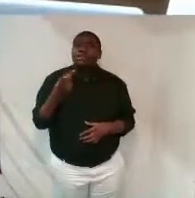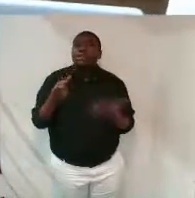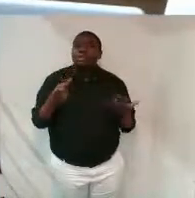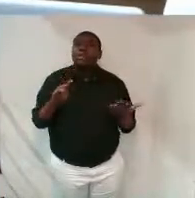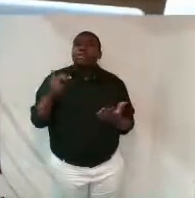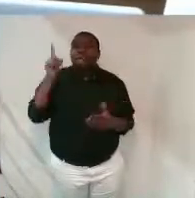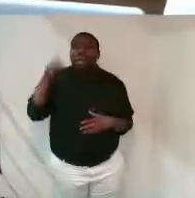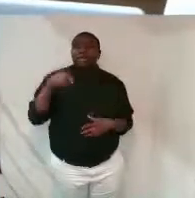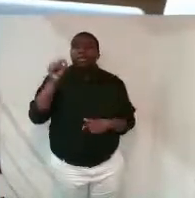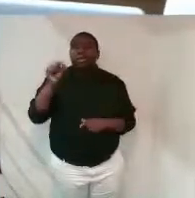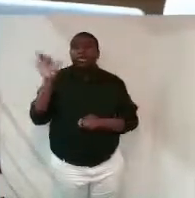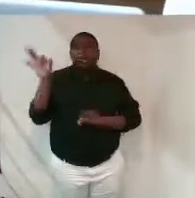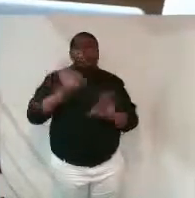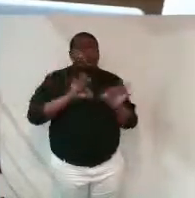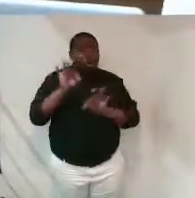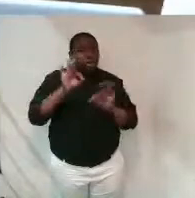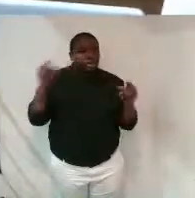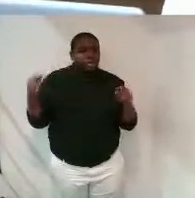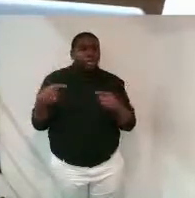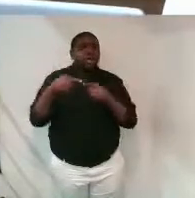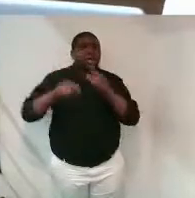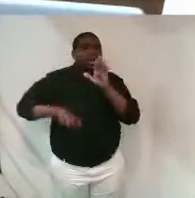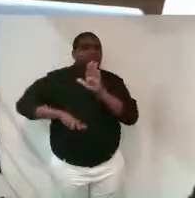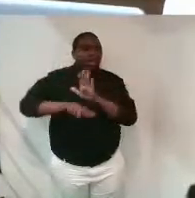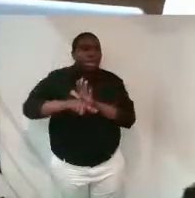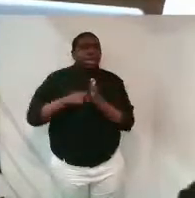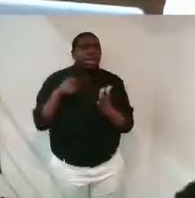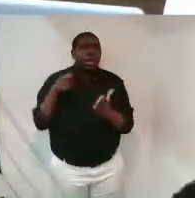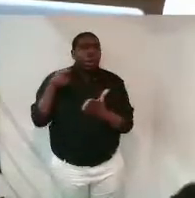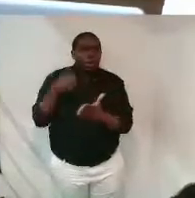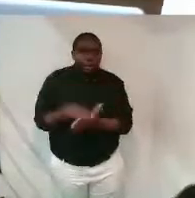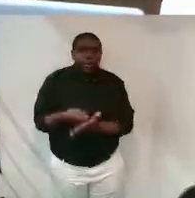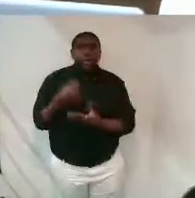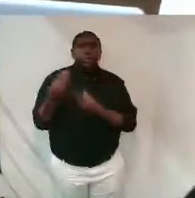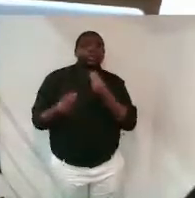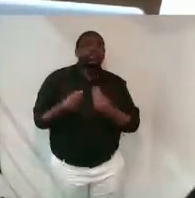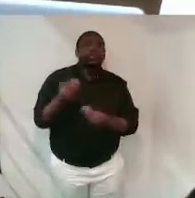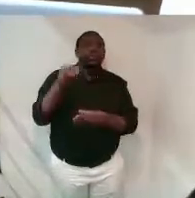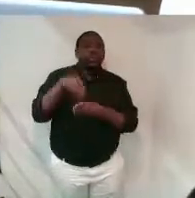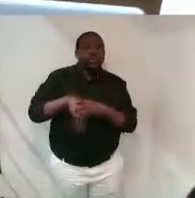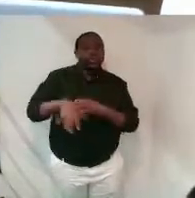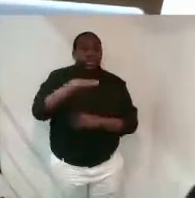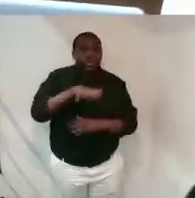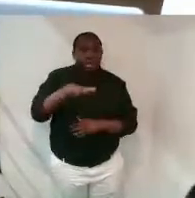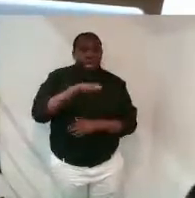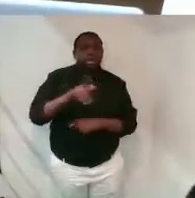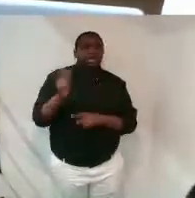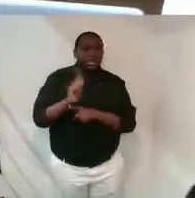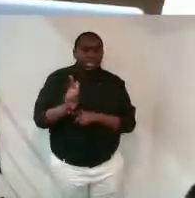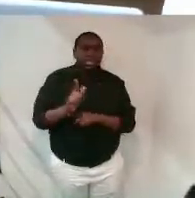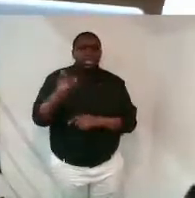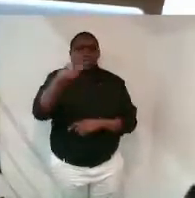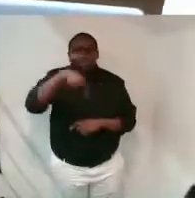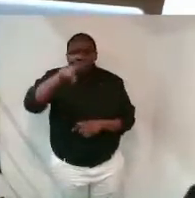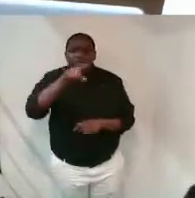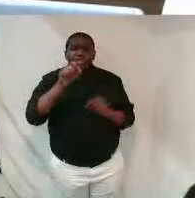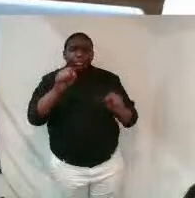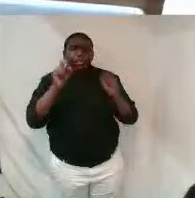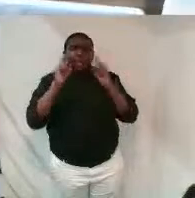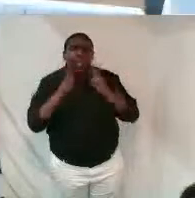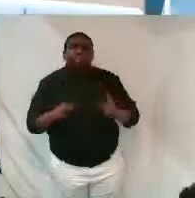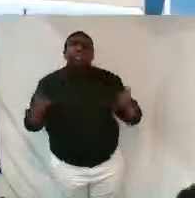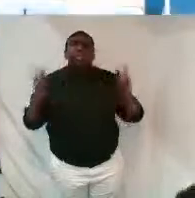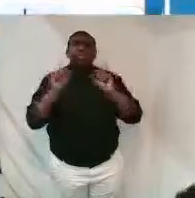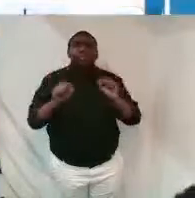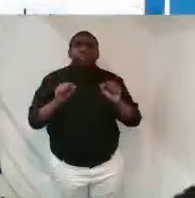uma ordem legal obrigatória na forma de gestão. Vejam, senhores, que a disposição final